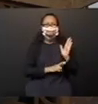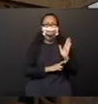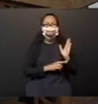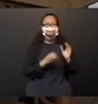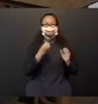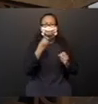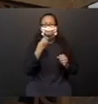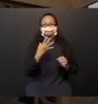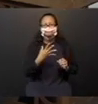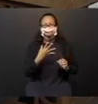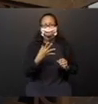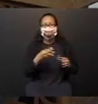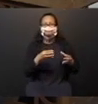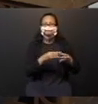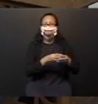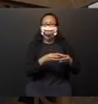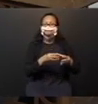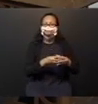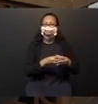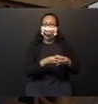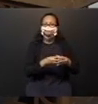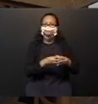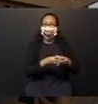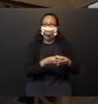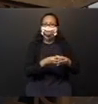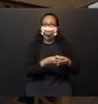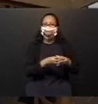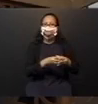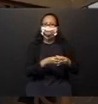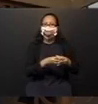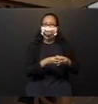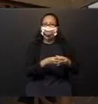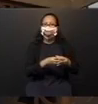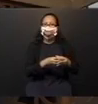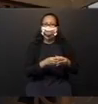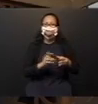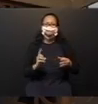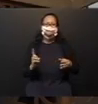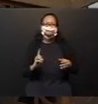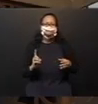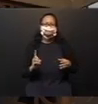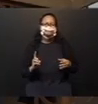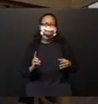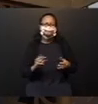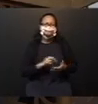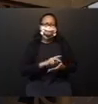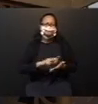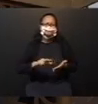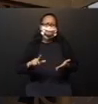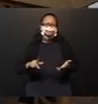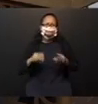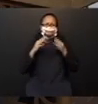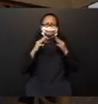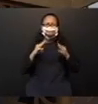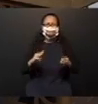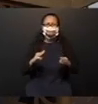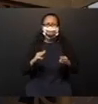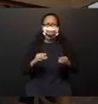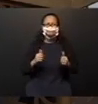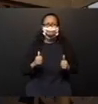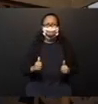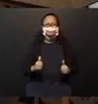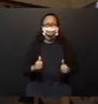boa convivência no grupo e para não entupir os celulares dos pais com muitas mensagens. Tá bom?